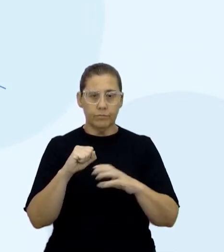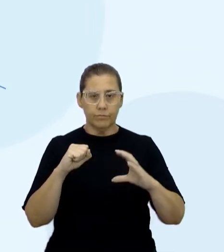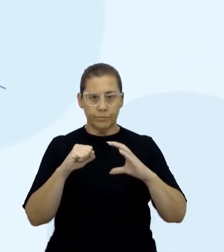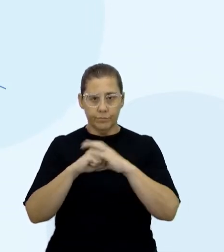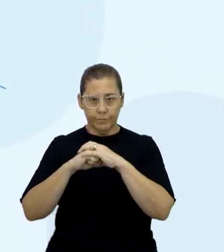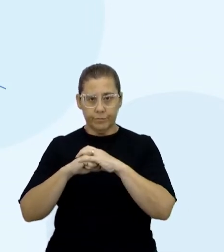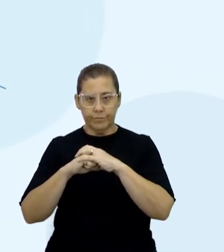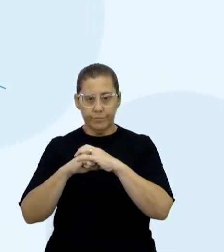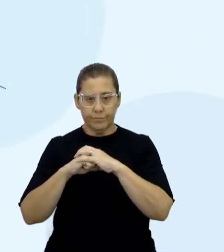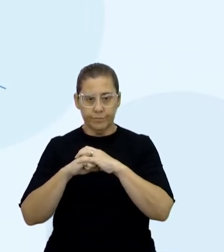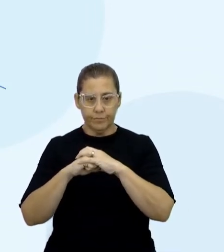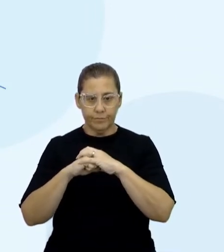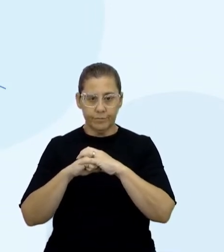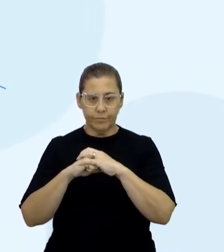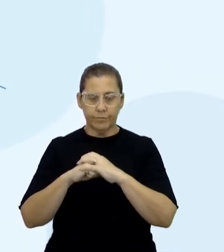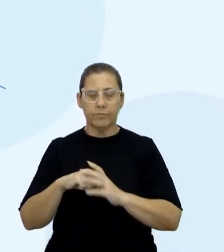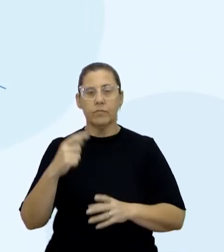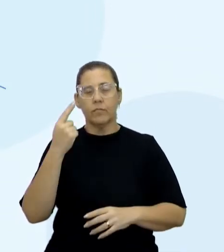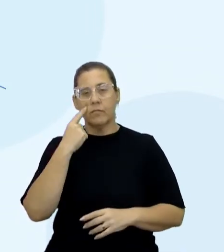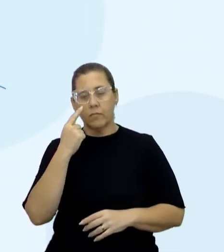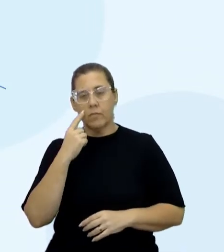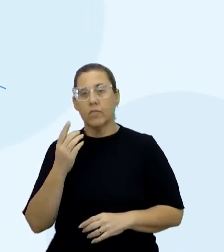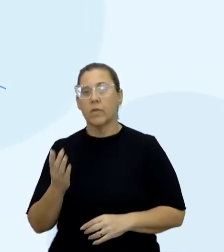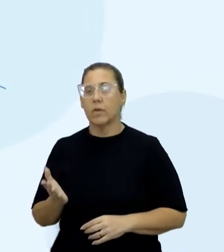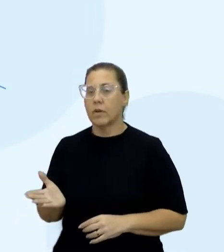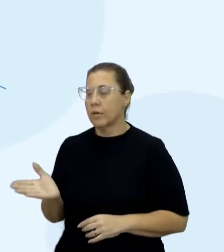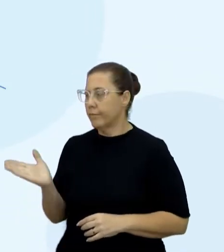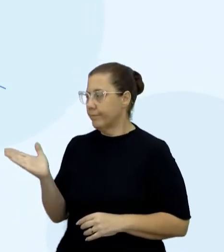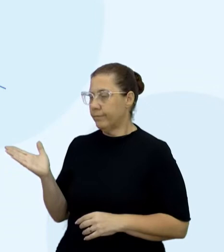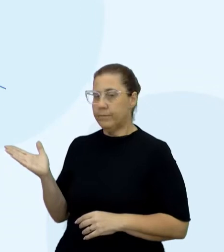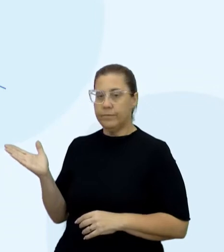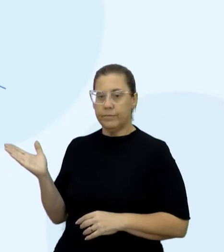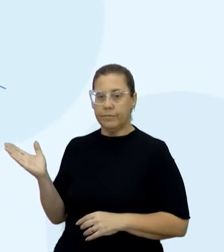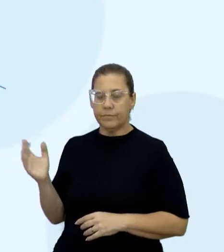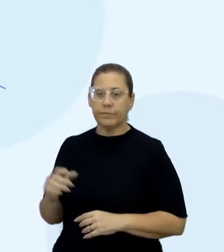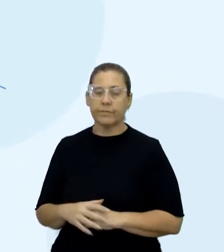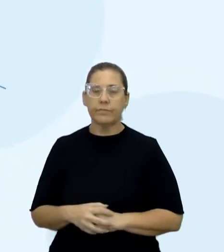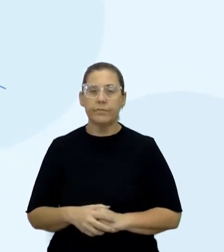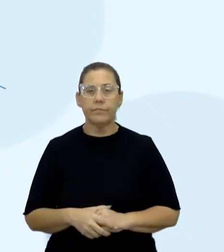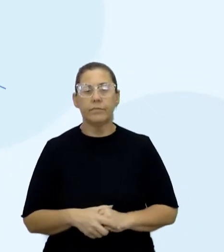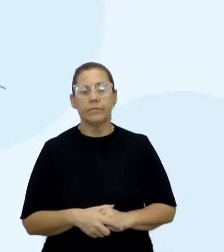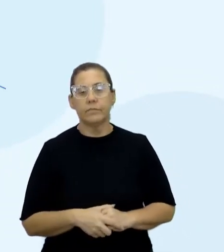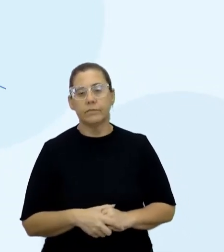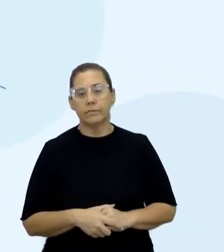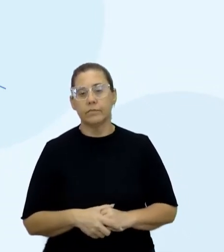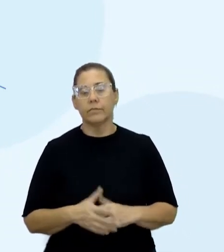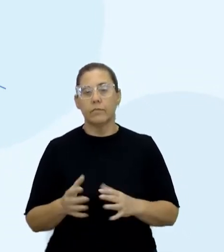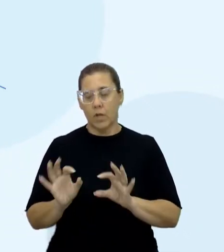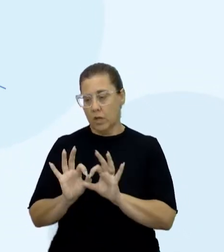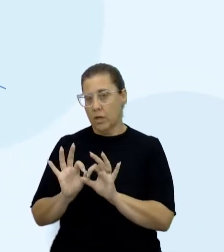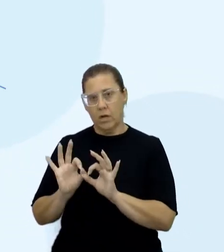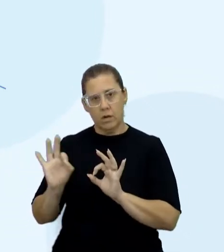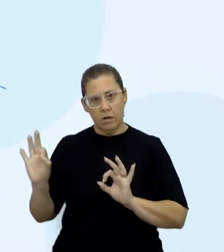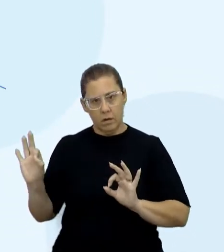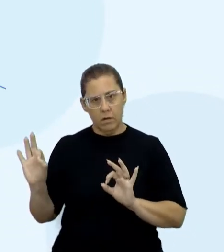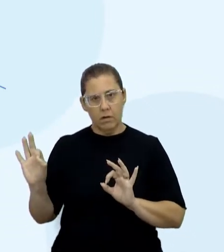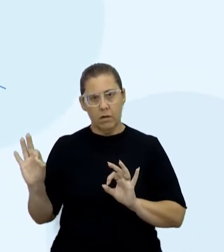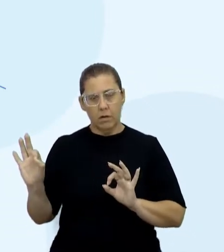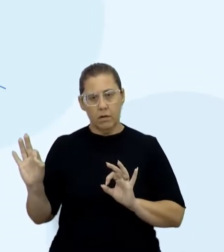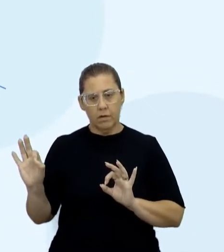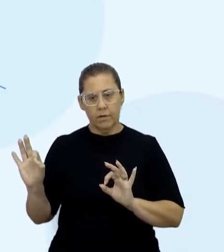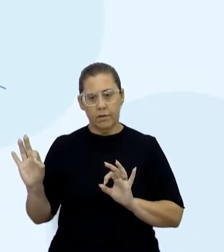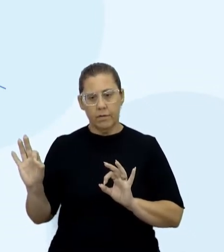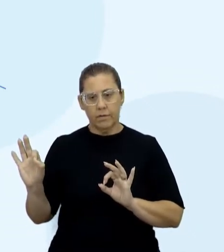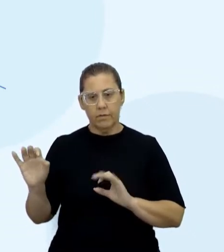essa linha de que isso daqui veio de uma circunferência, de um círculo lá com um compasso, a distância